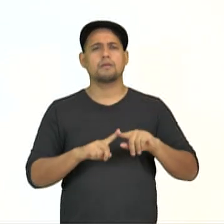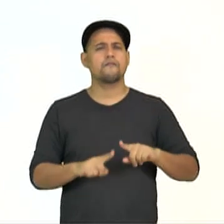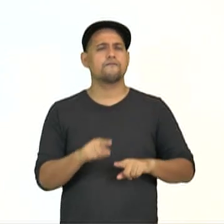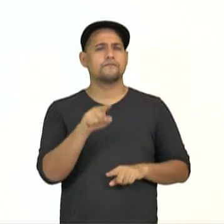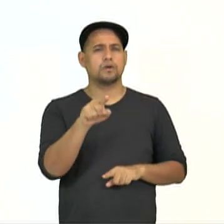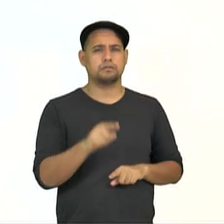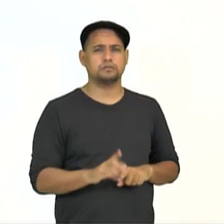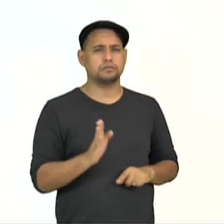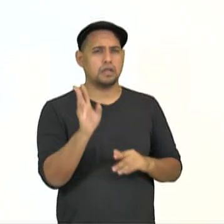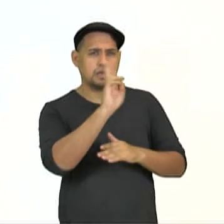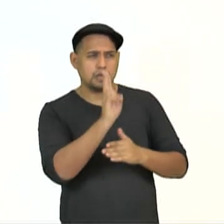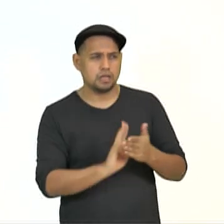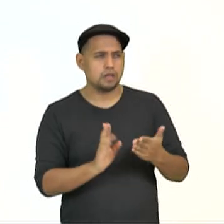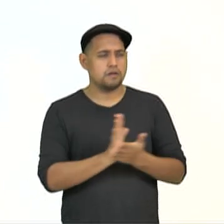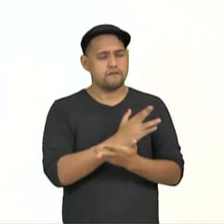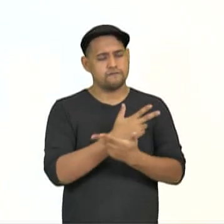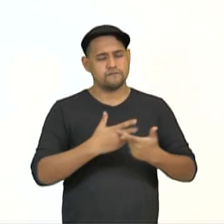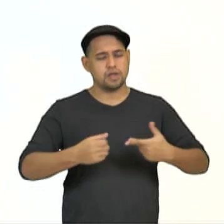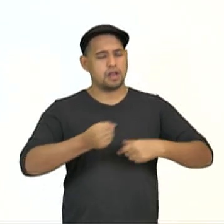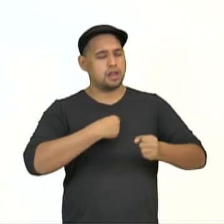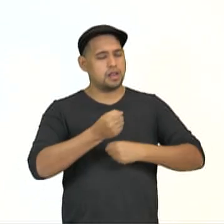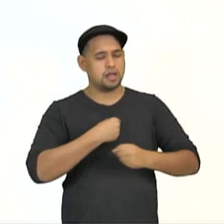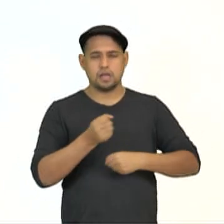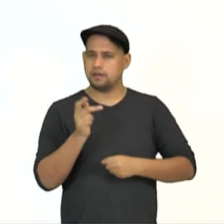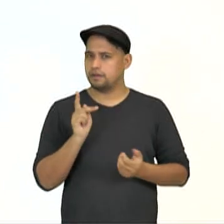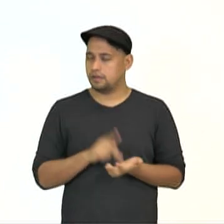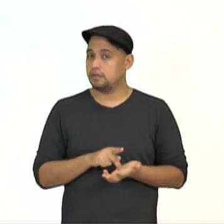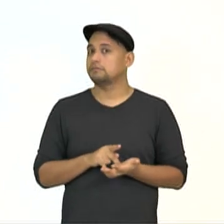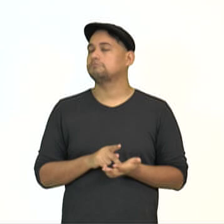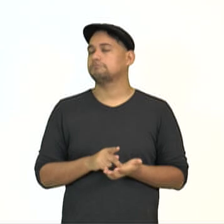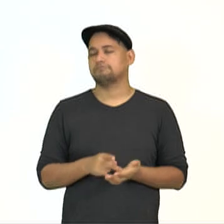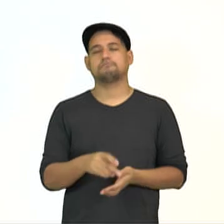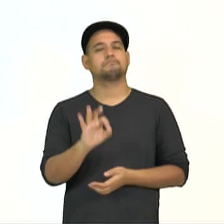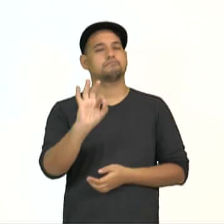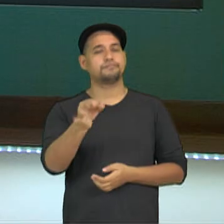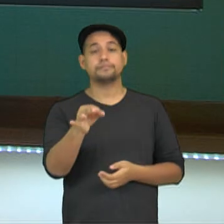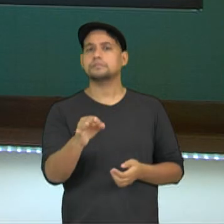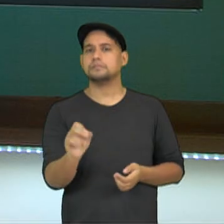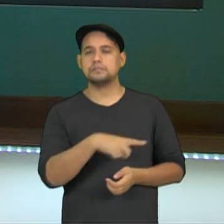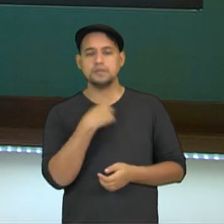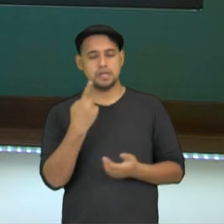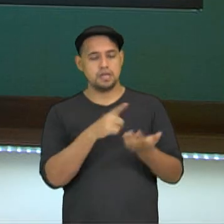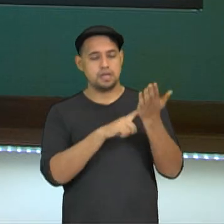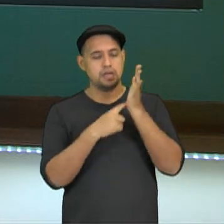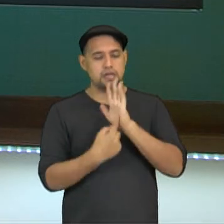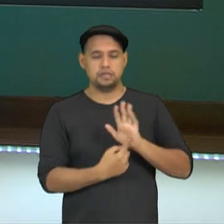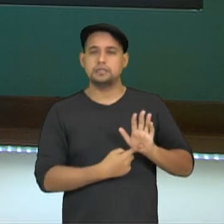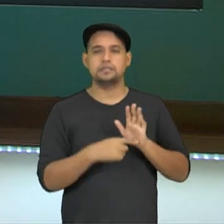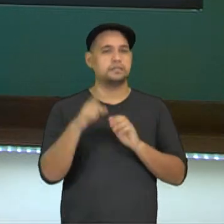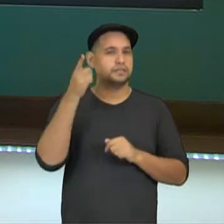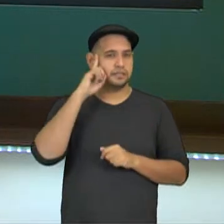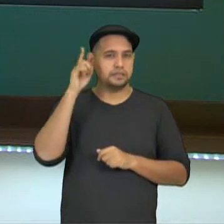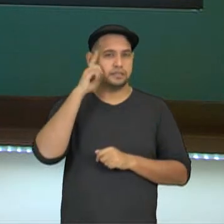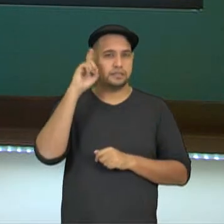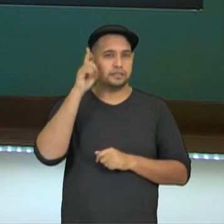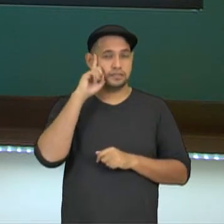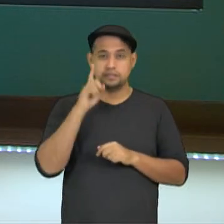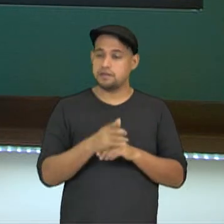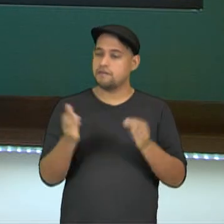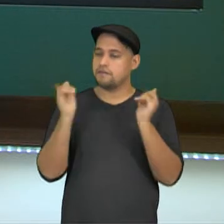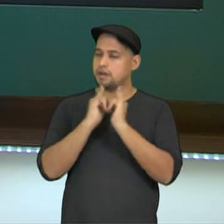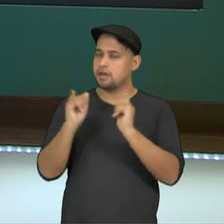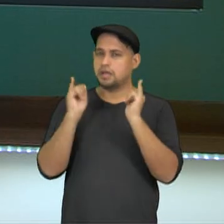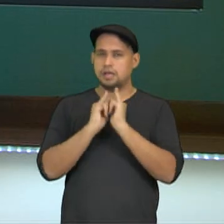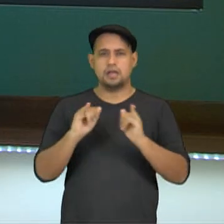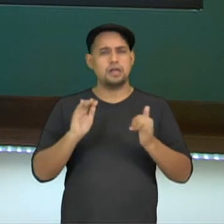Você já leu ou assistiu várias reportagens, não é mesmo? Com certeza, nós estamos expostos diariamente ali a informações,